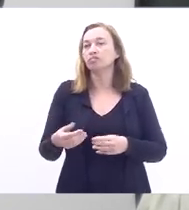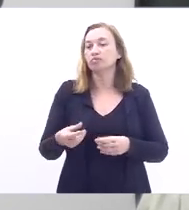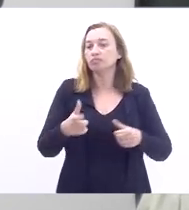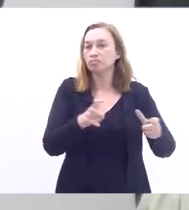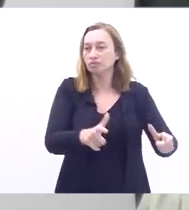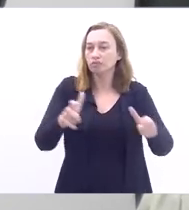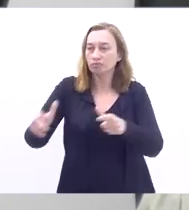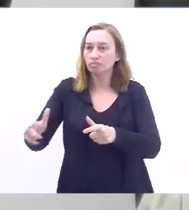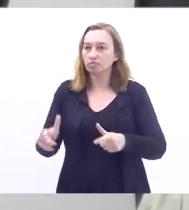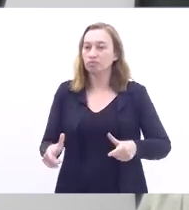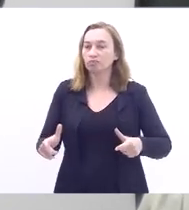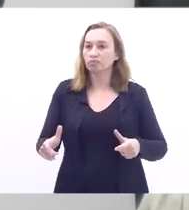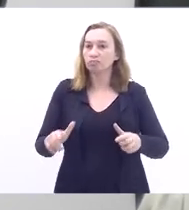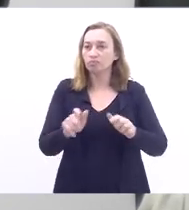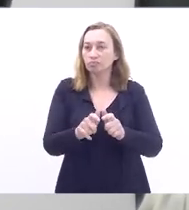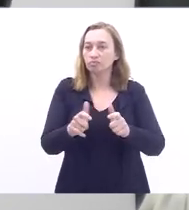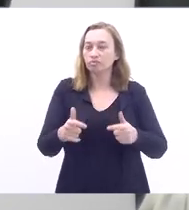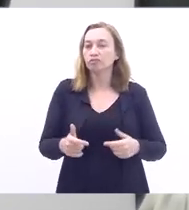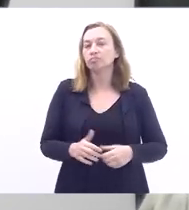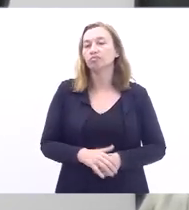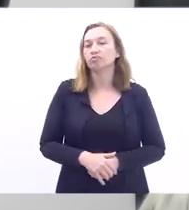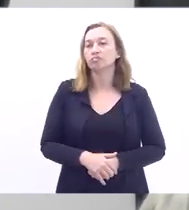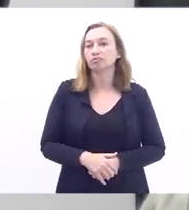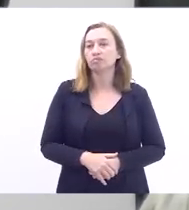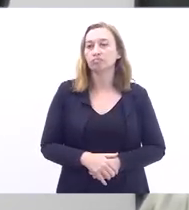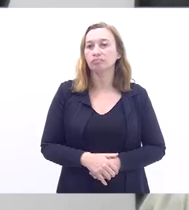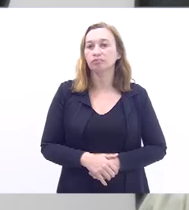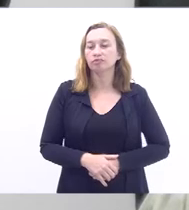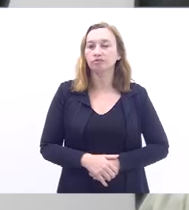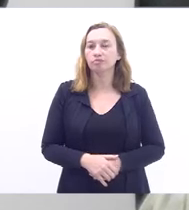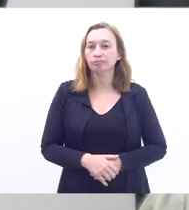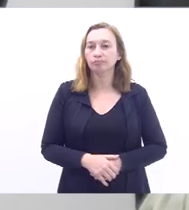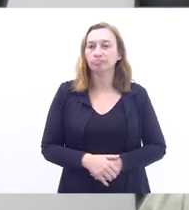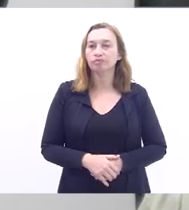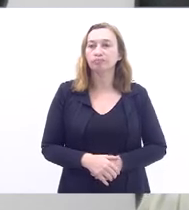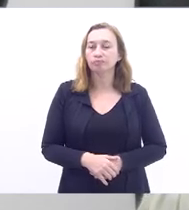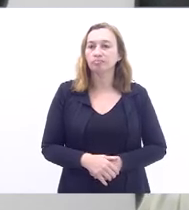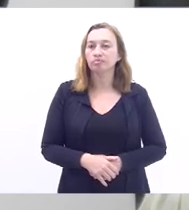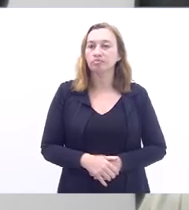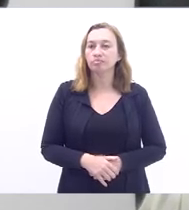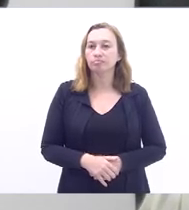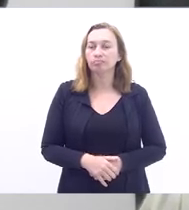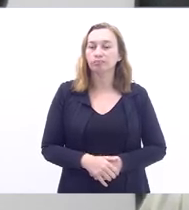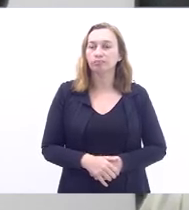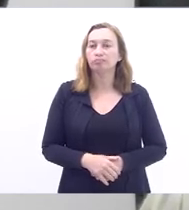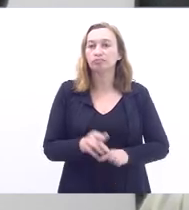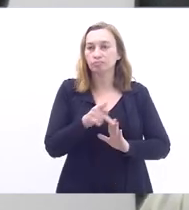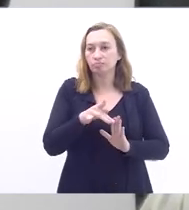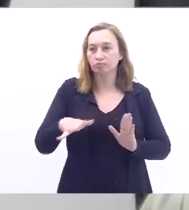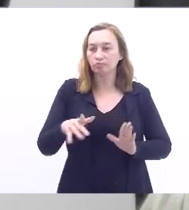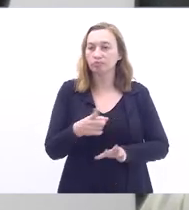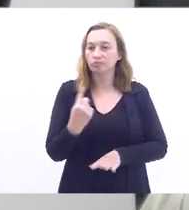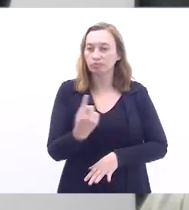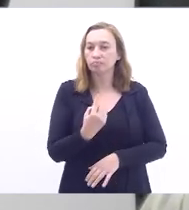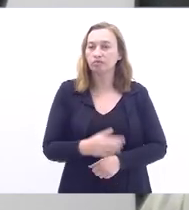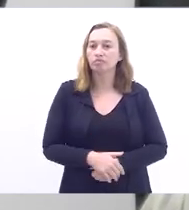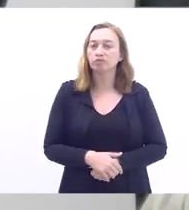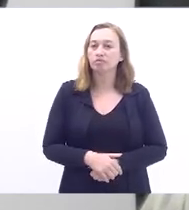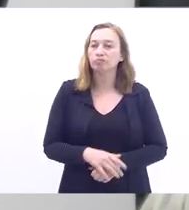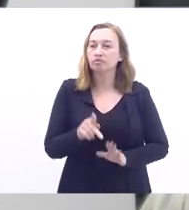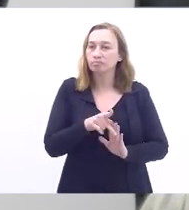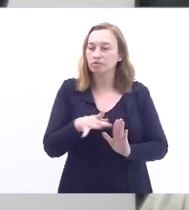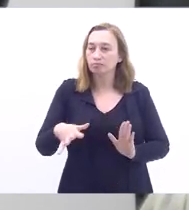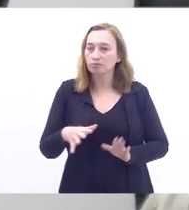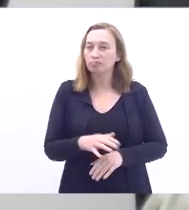beleza um espaço entre uma bandeja de outra daquele que tá almoçando isso também foi uma parte do protocolo nem